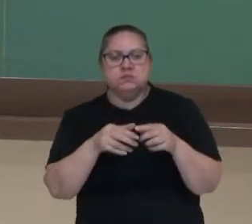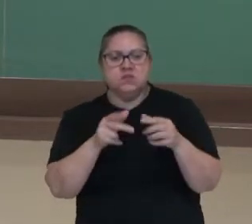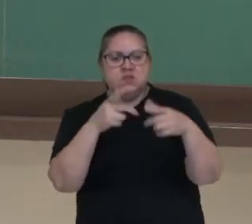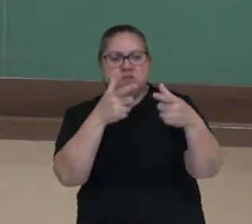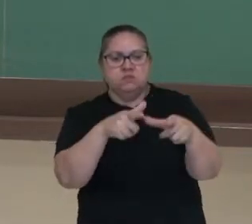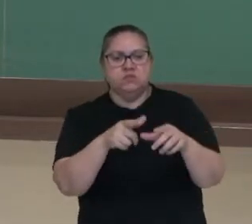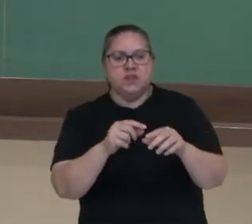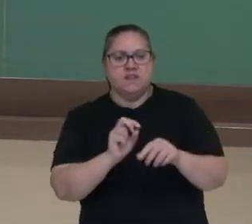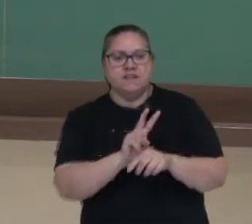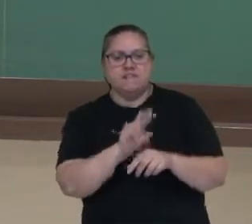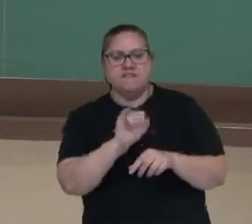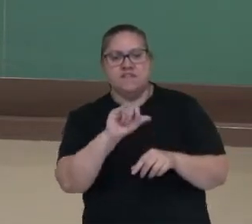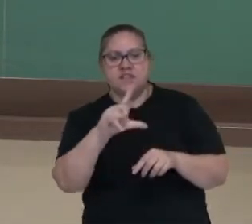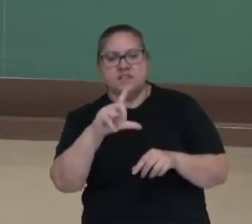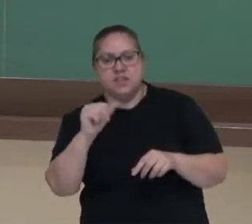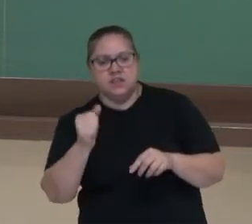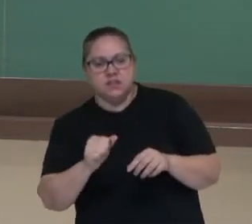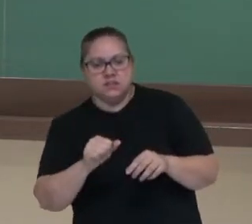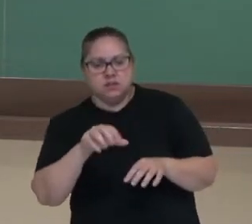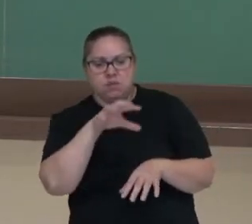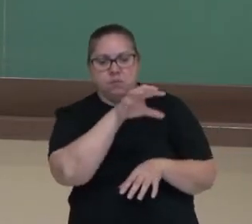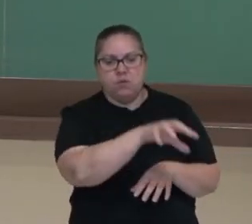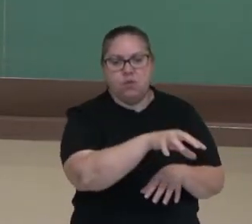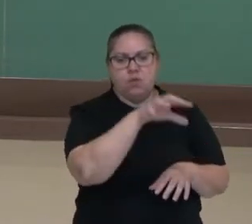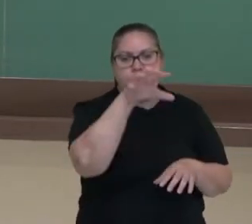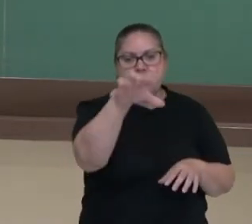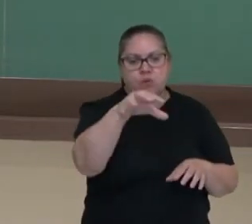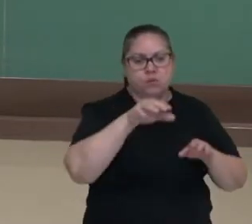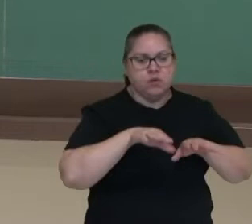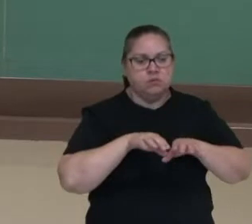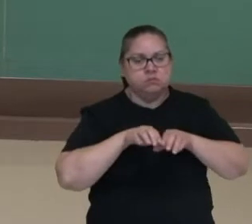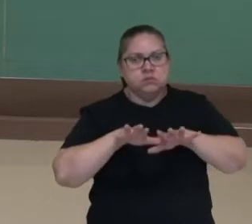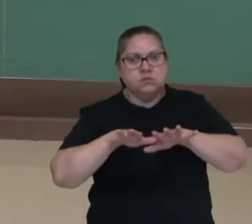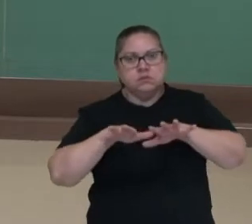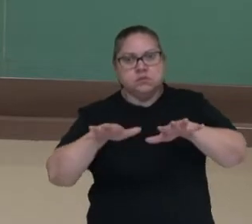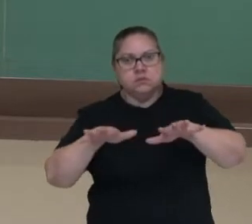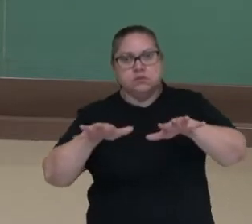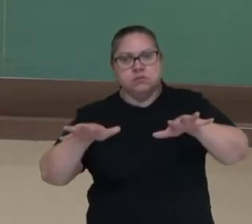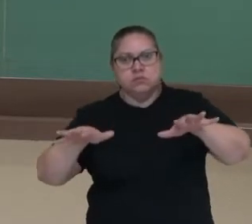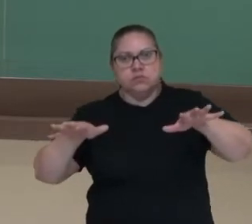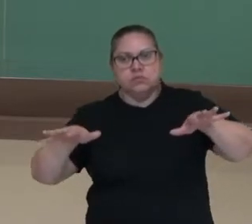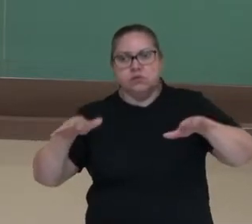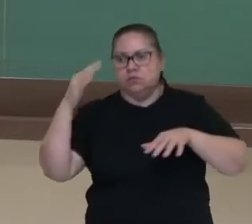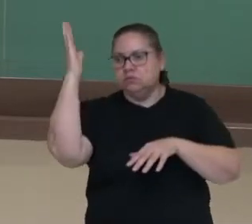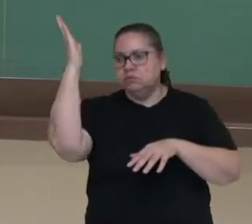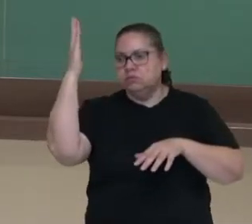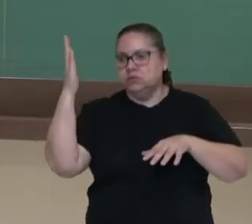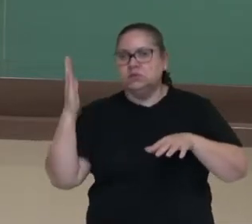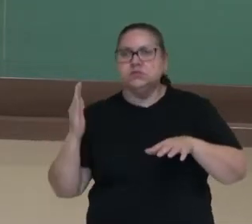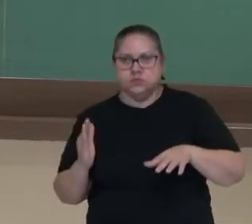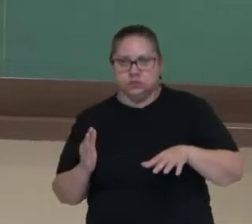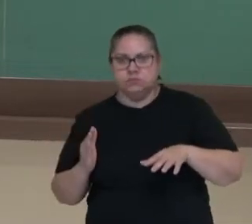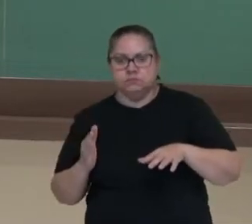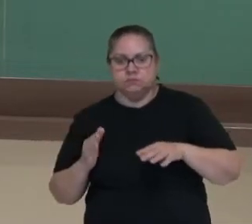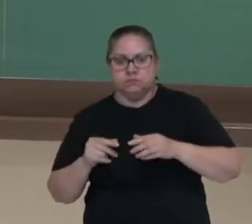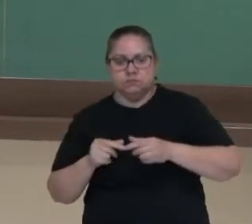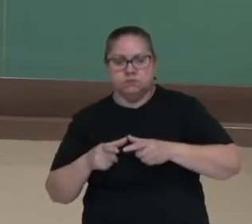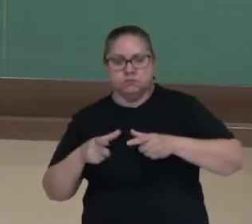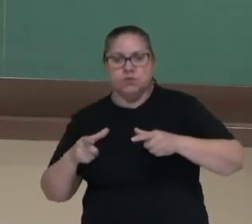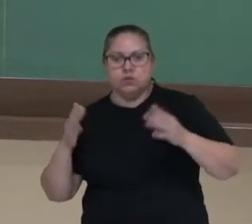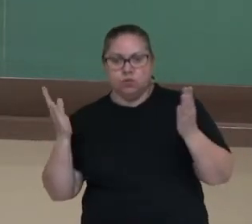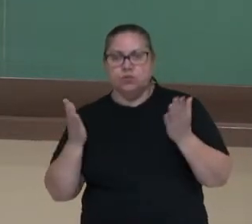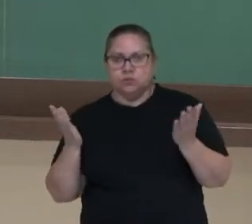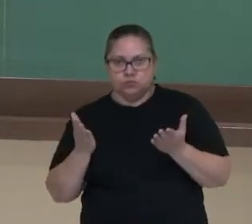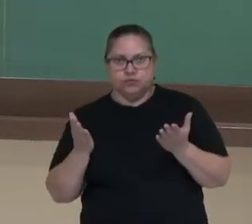vilas, núcleos, né, de povoamento, e vai expandindo o território nacional, território brasileiro